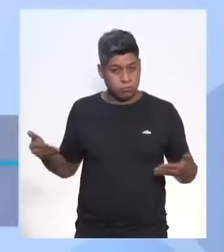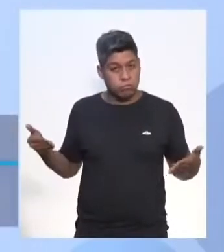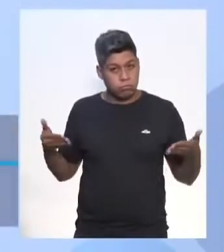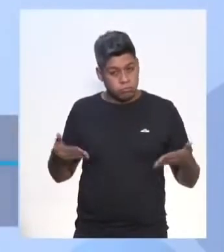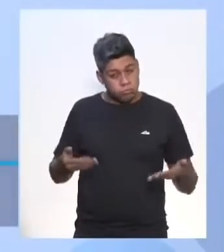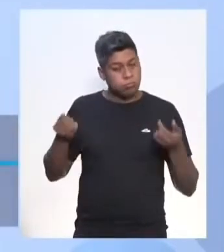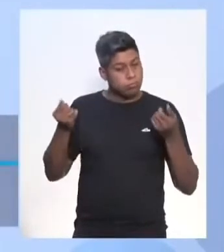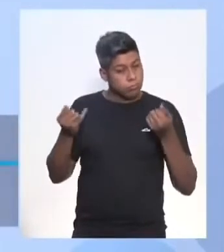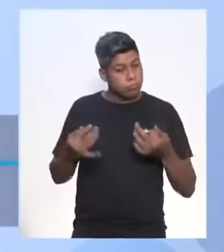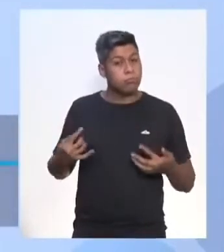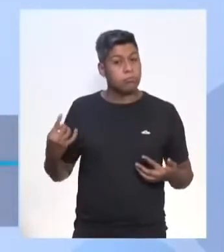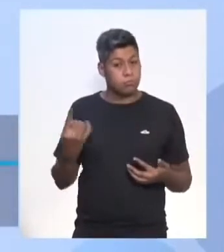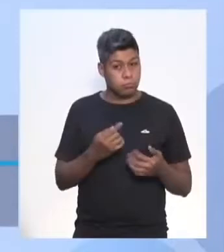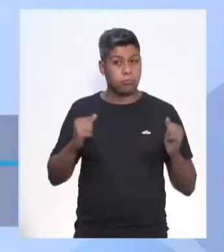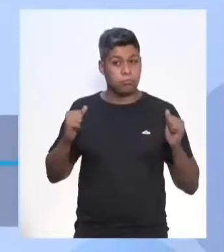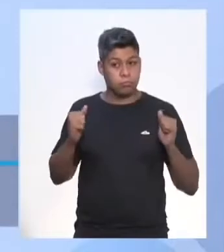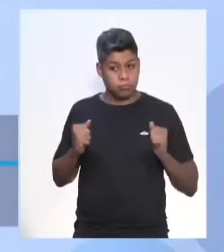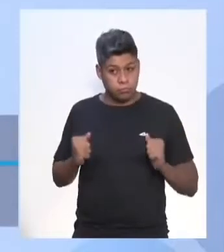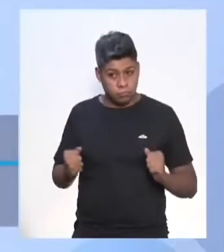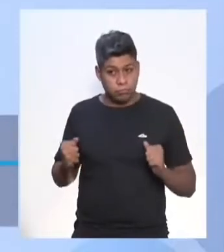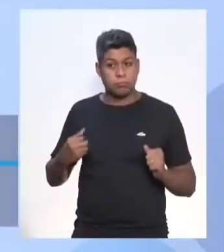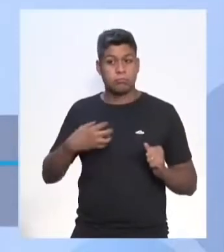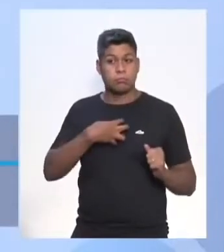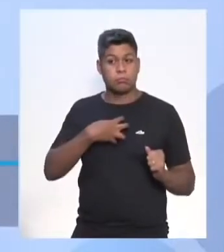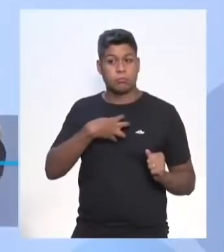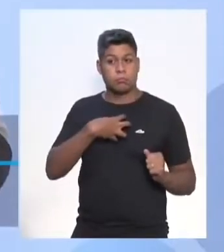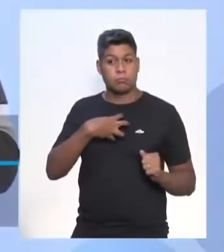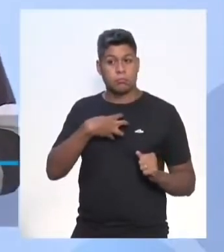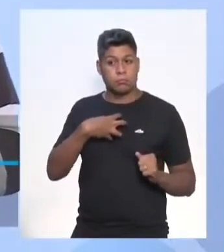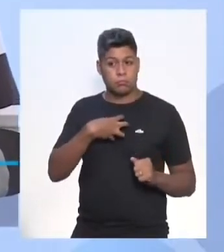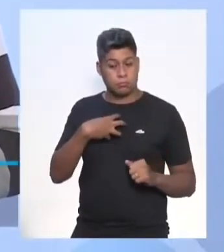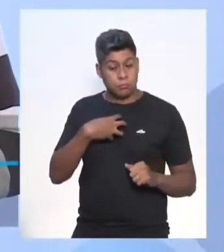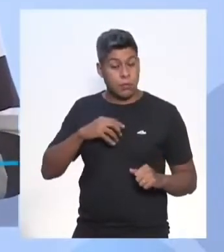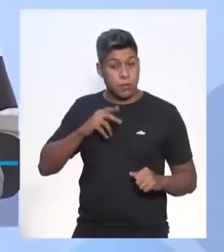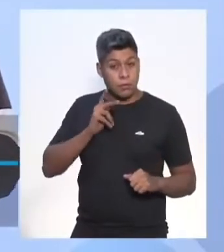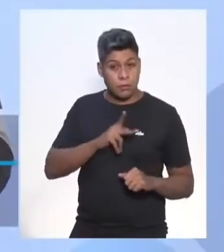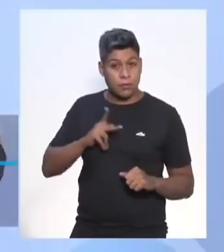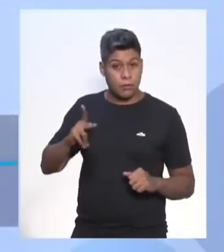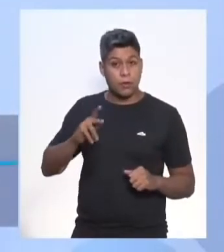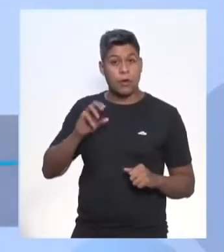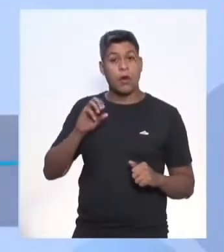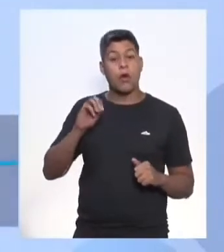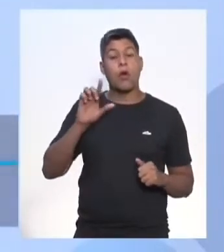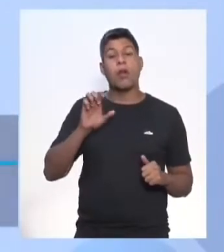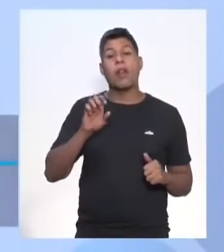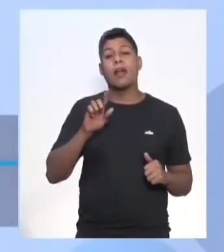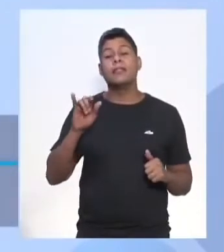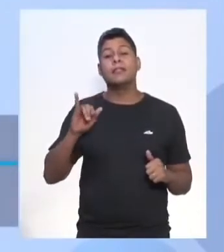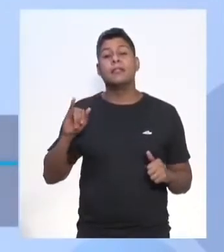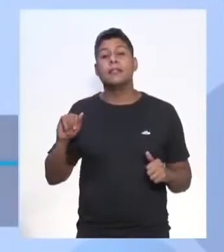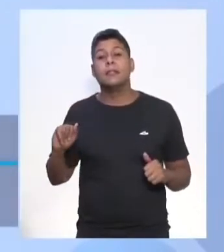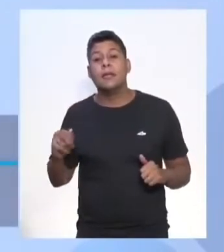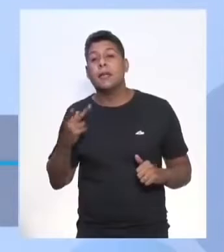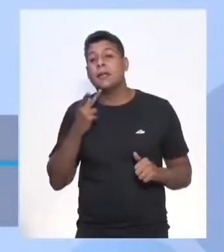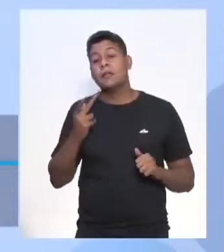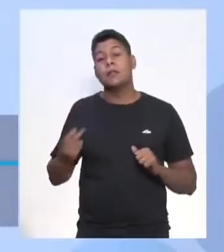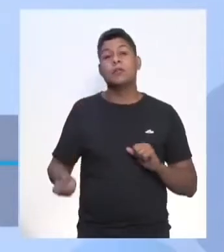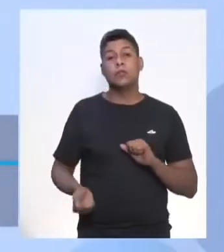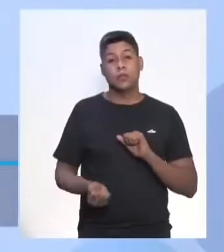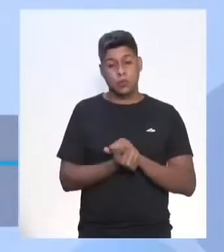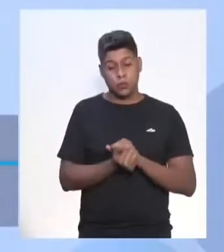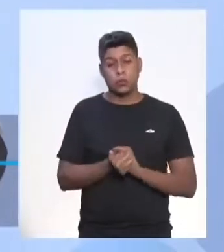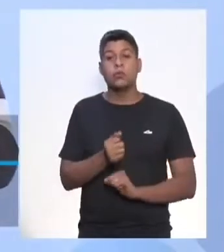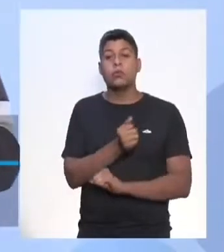colocando para que nós possamos contextualizar. A professora Olésia, ela vai dizer, juntamente com